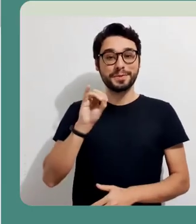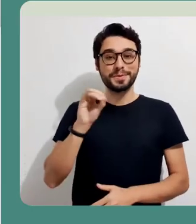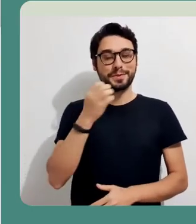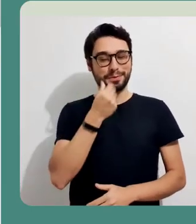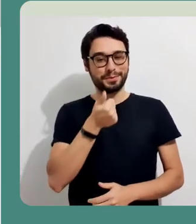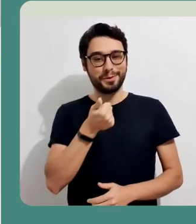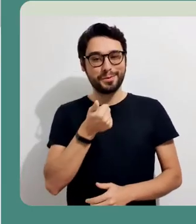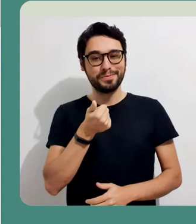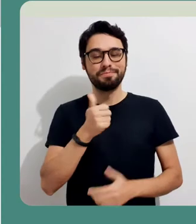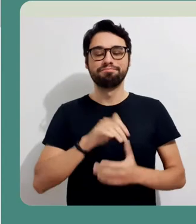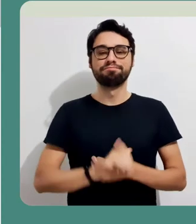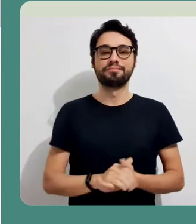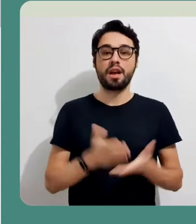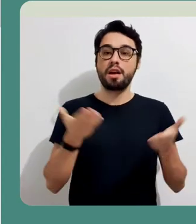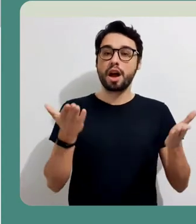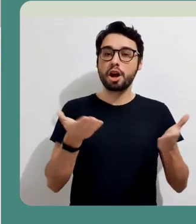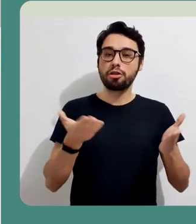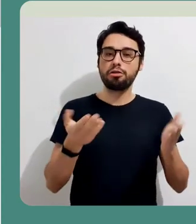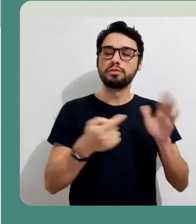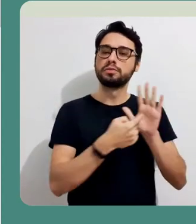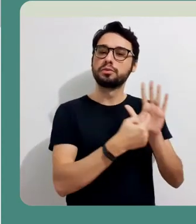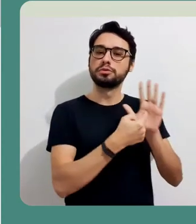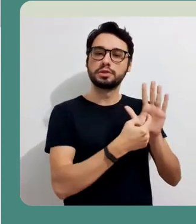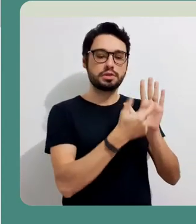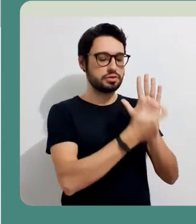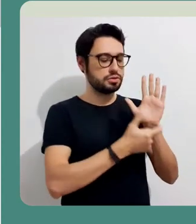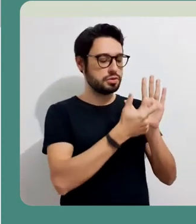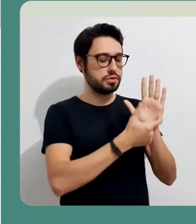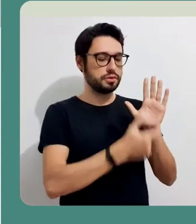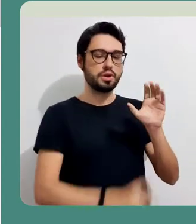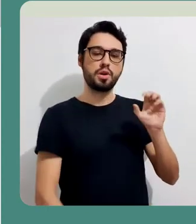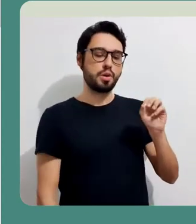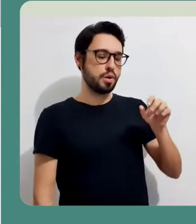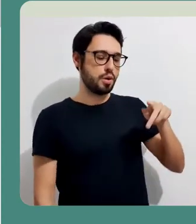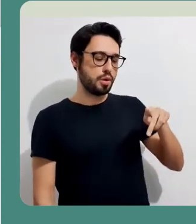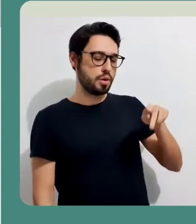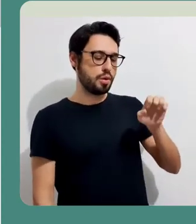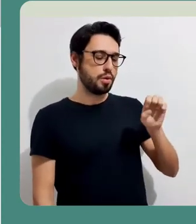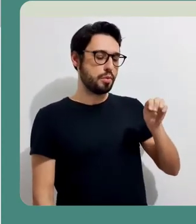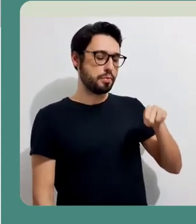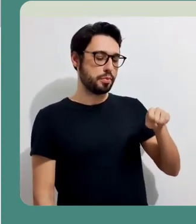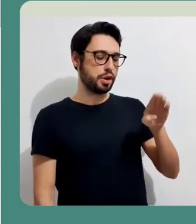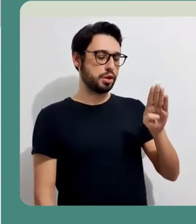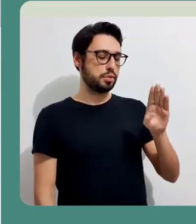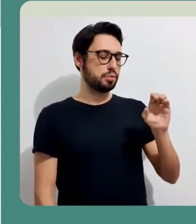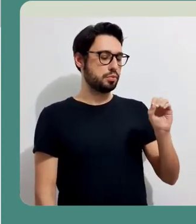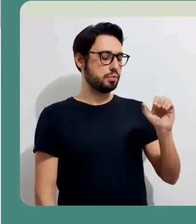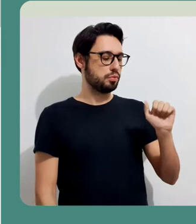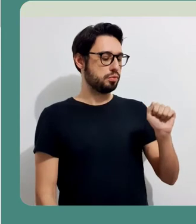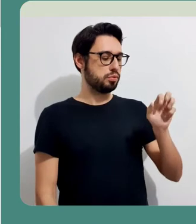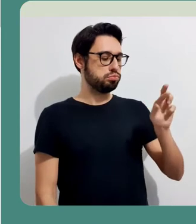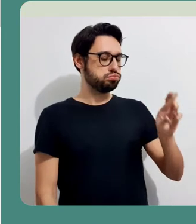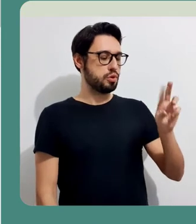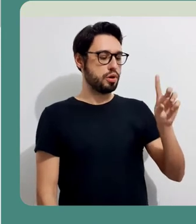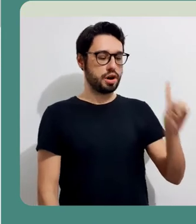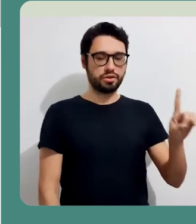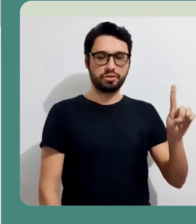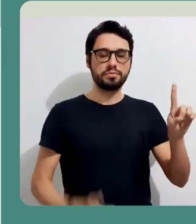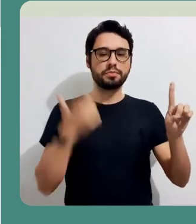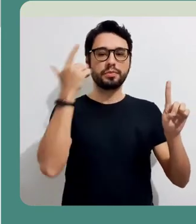pessoal tudo bem neste tutorial eu quero mostrar para vocês como trabalhar com o pinboard para gravar vídeo aula